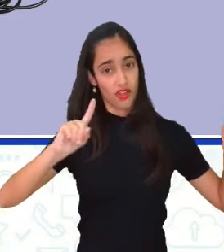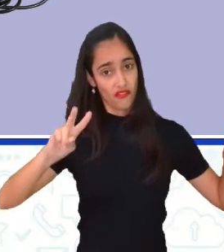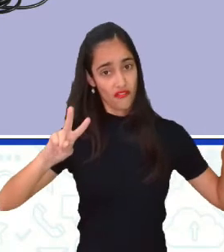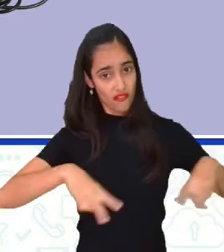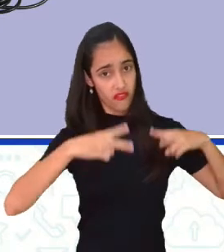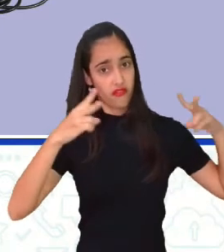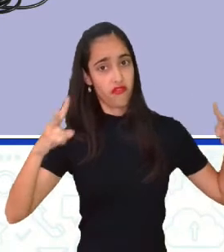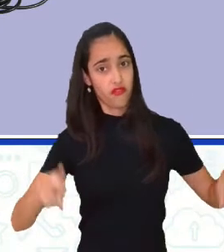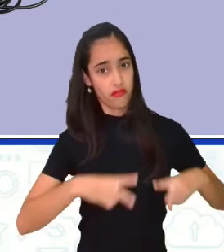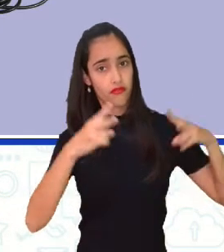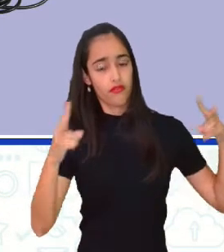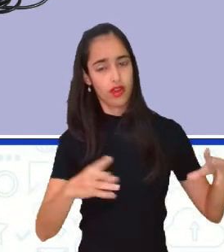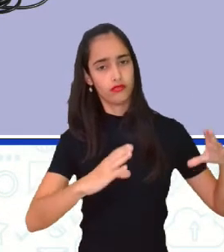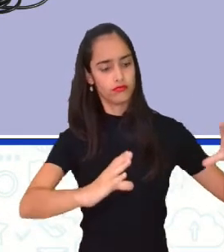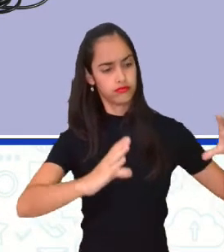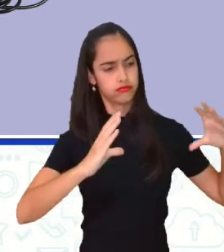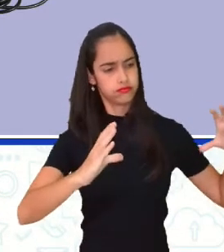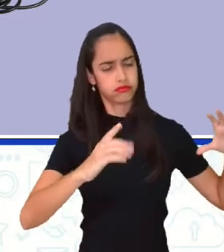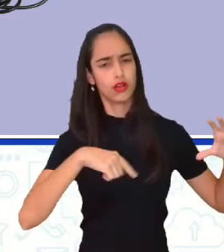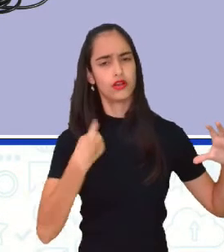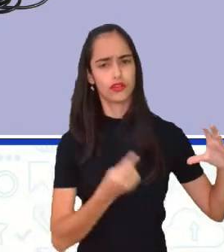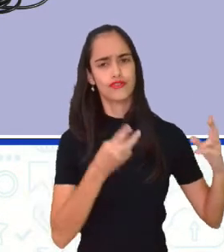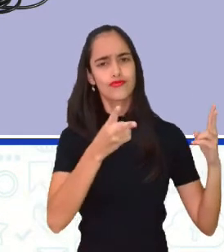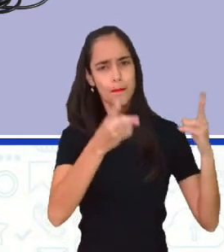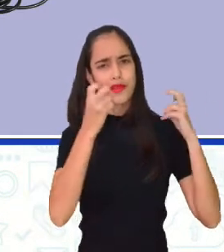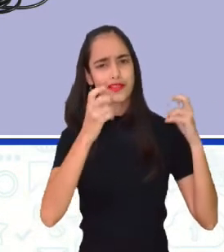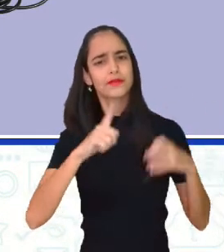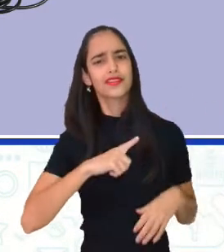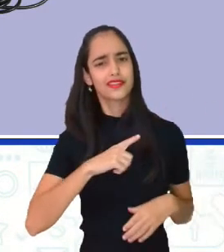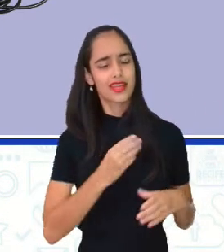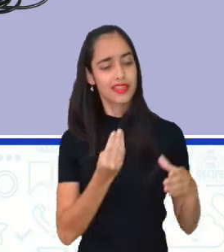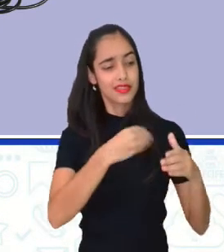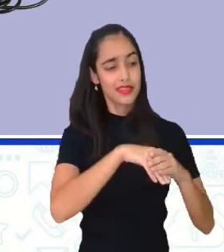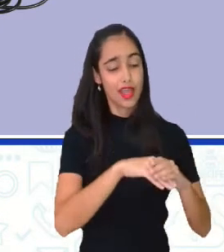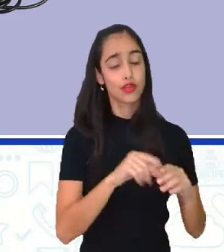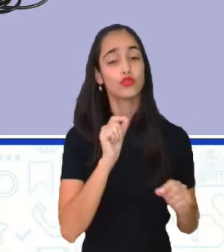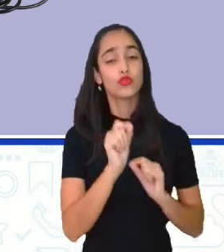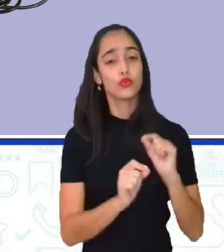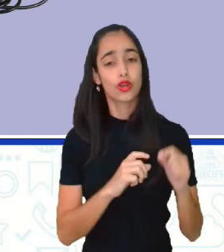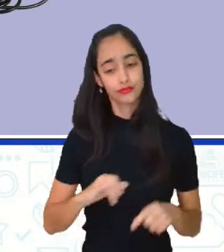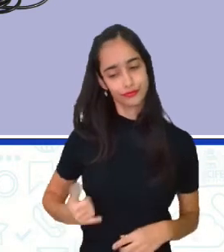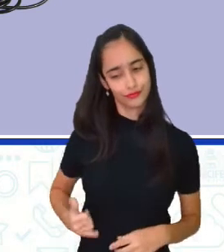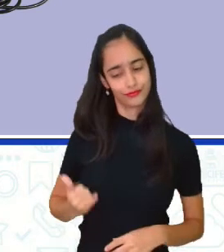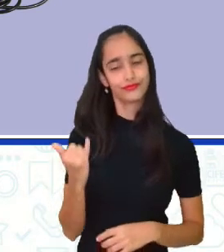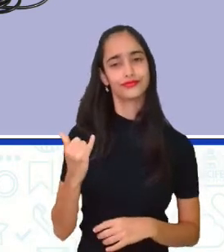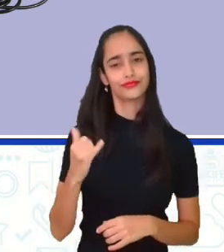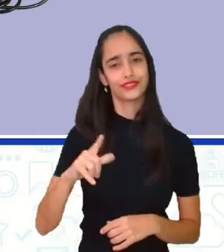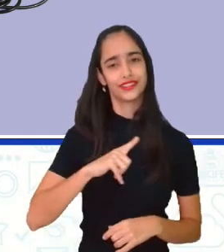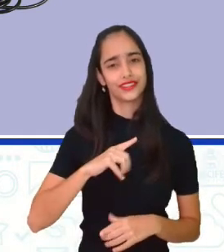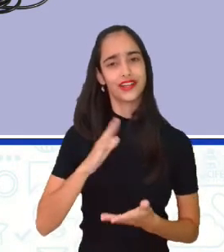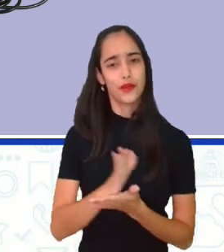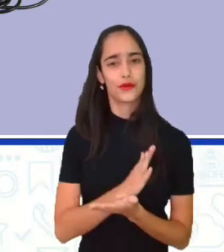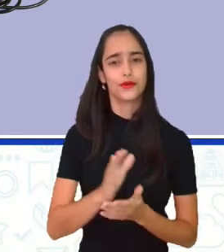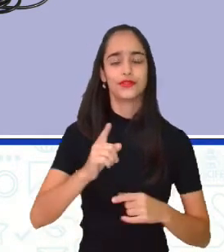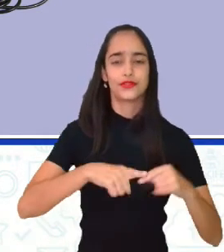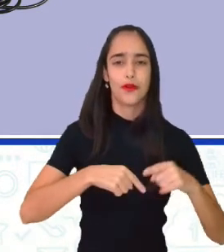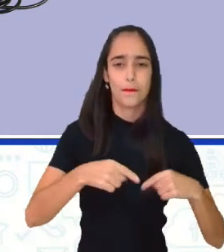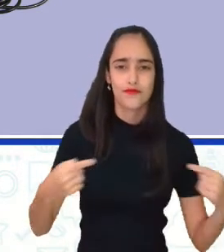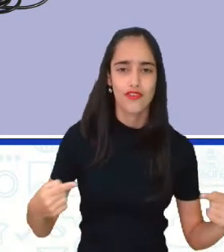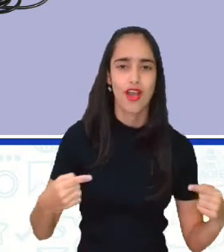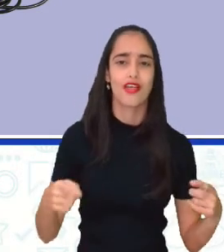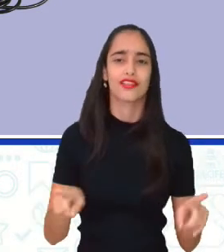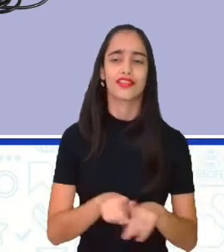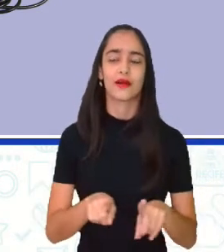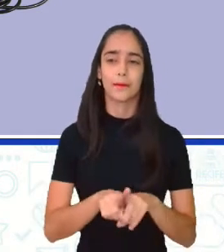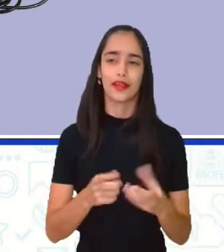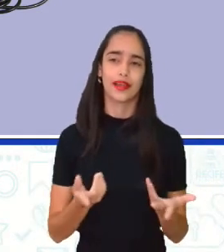eletricidade, aí nós vemos que existe o circuito elétrico, existem aqueles objetos, não é, que para que ele possa funcionar, a